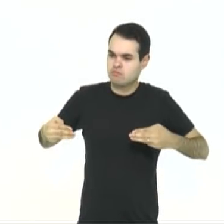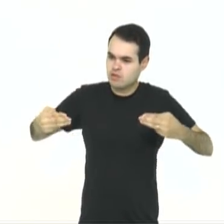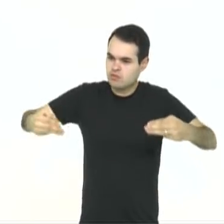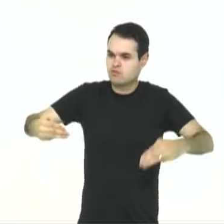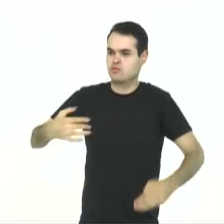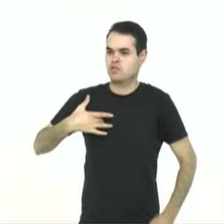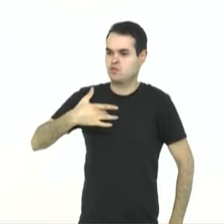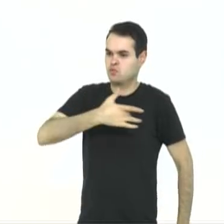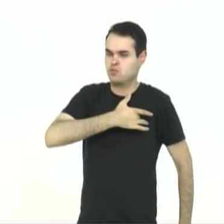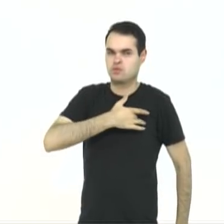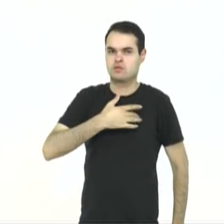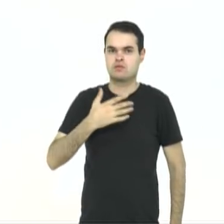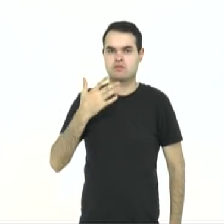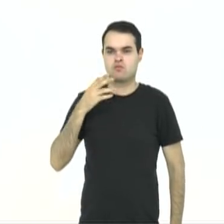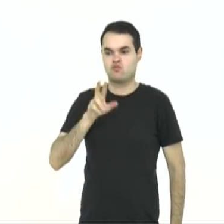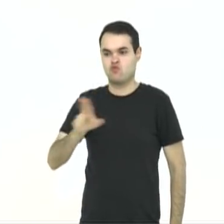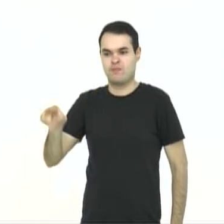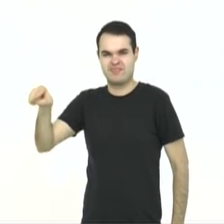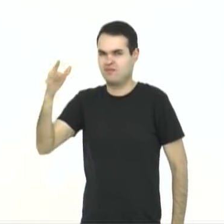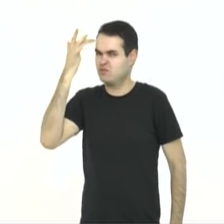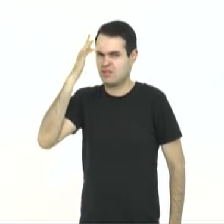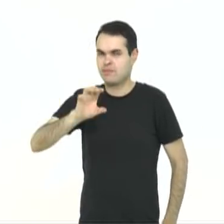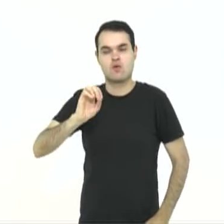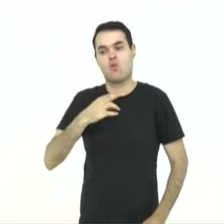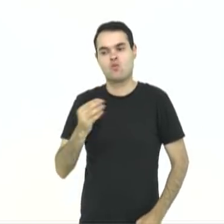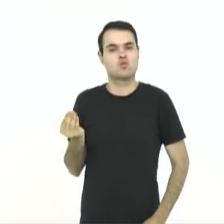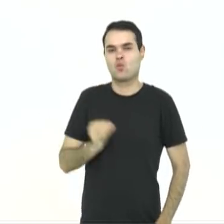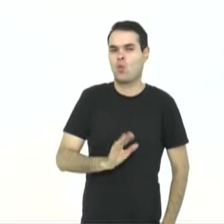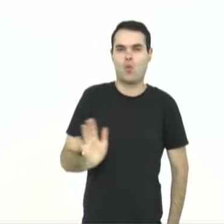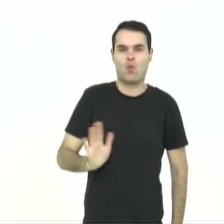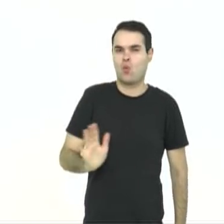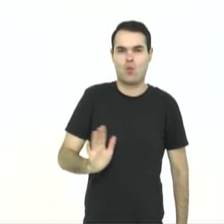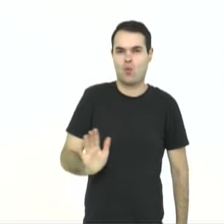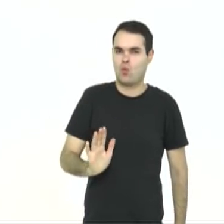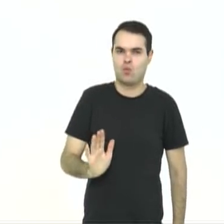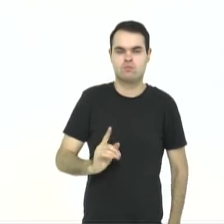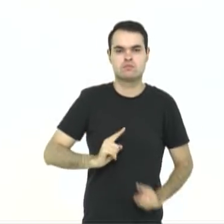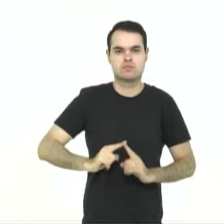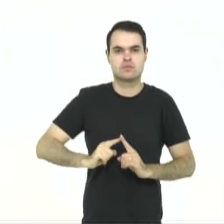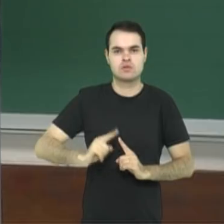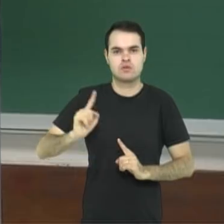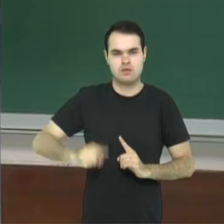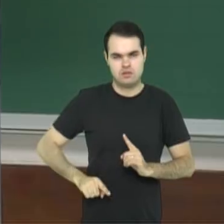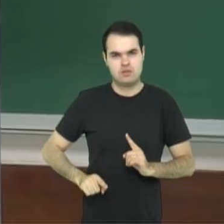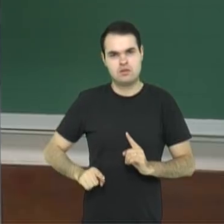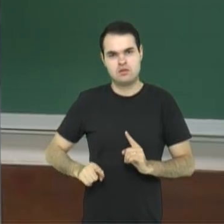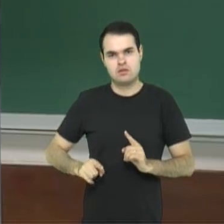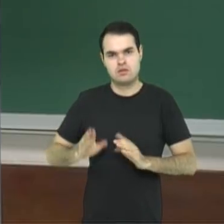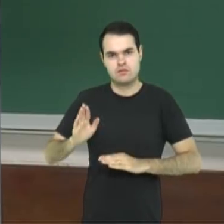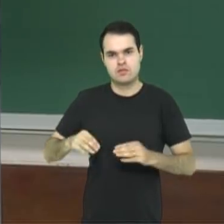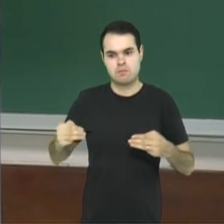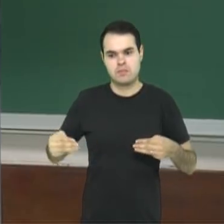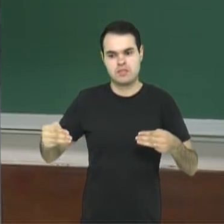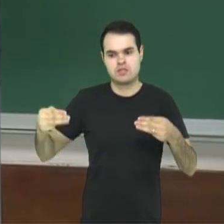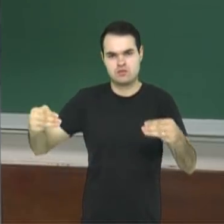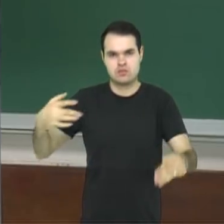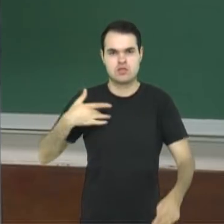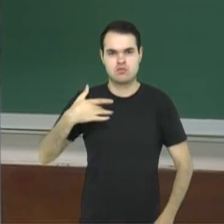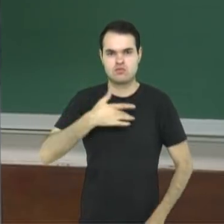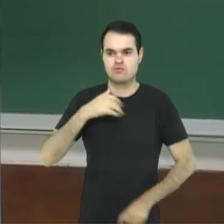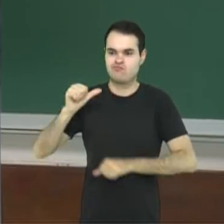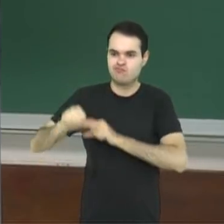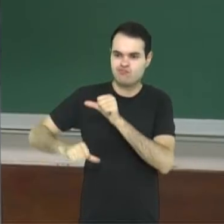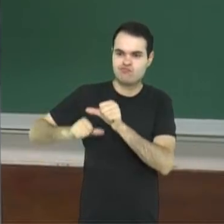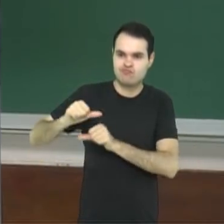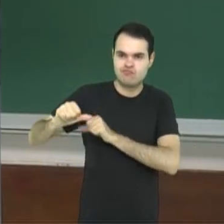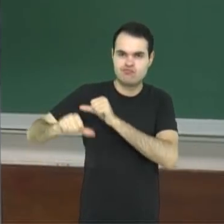ela não sabe talvez o nome do ministro ou optou por não colocar, tendo em vista que até troca constantemente de ministro de Saúde, né? Principalmente